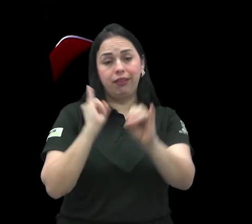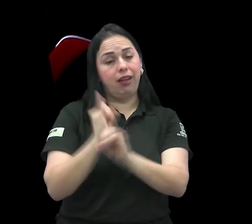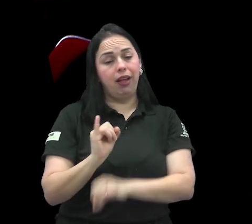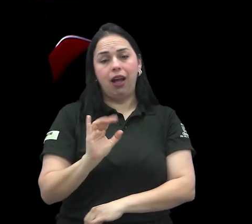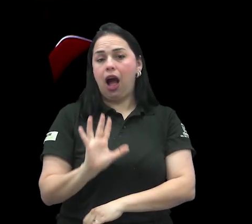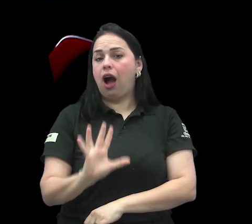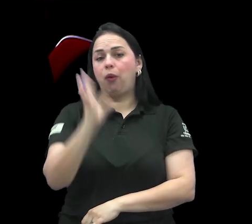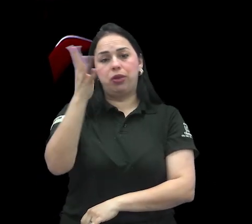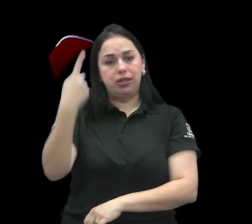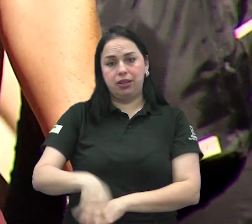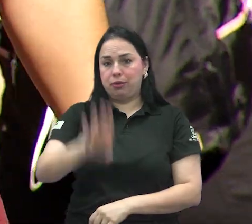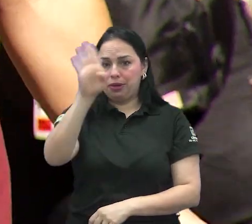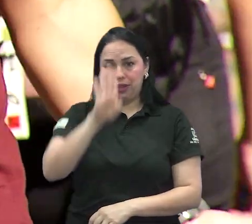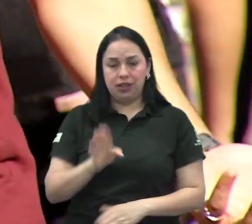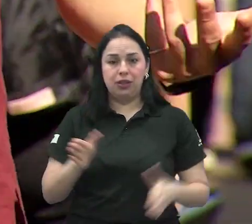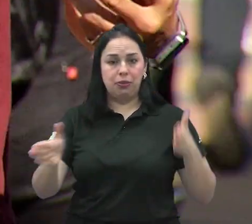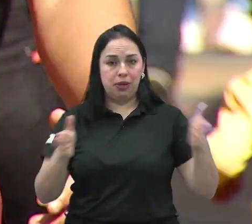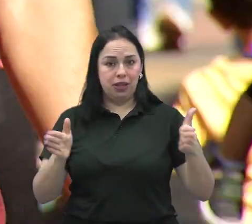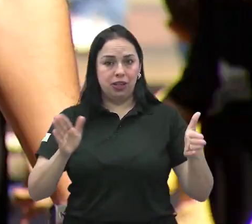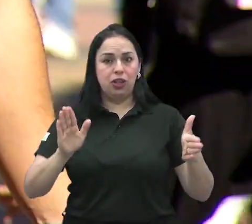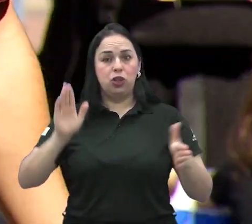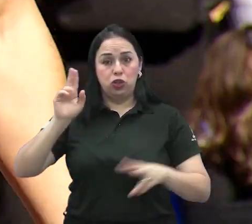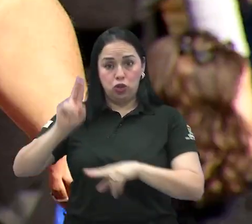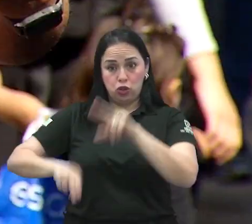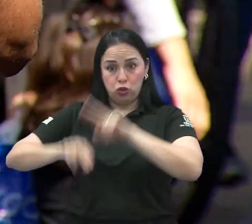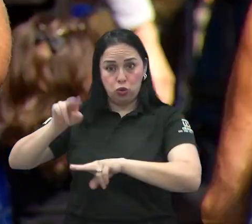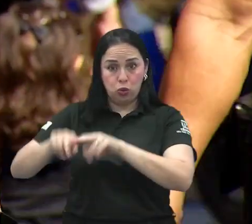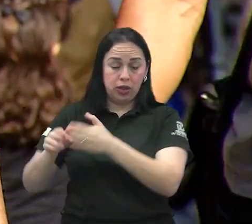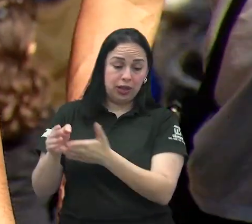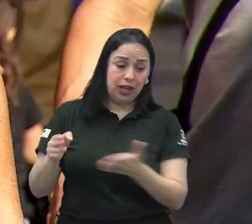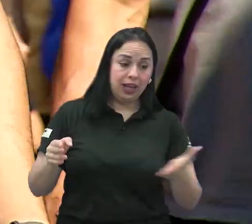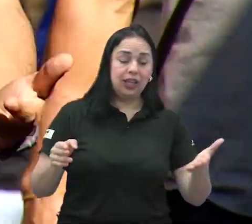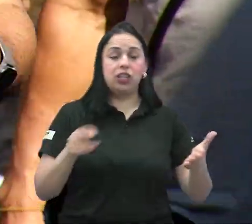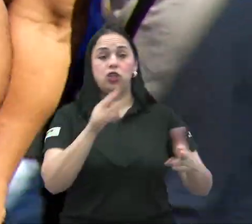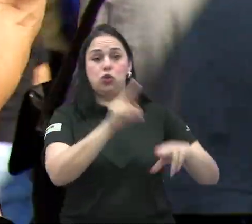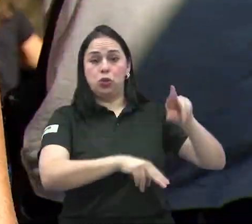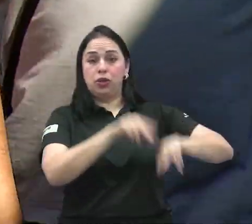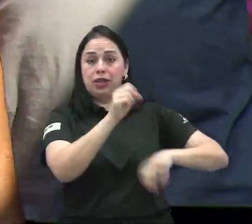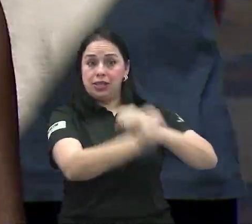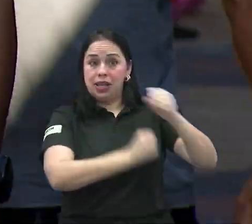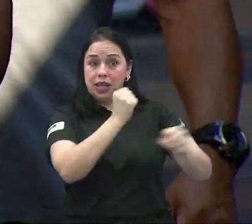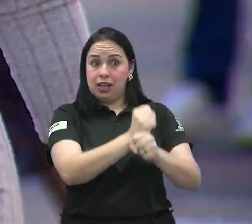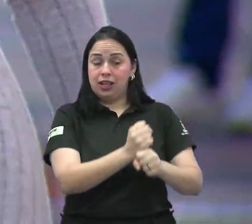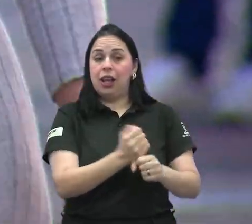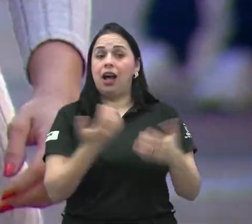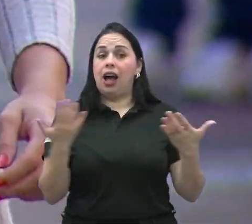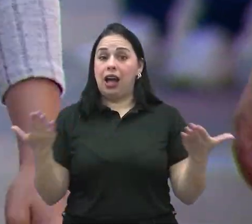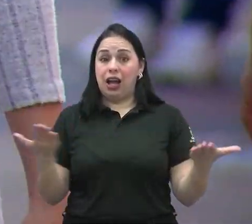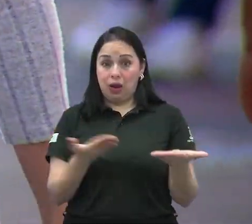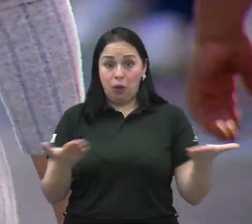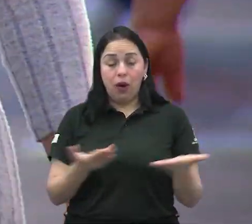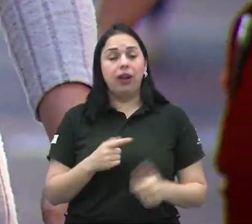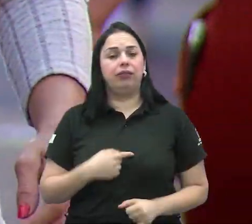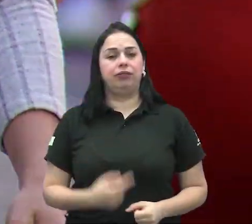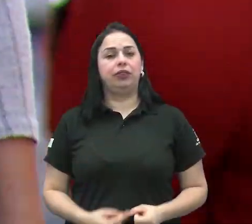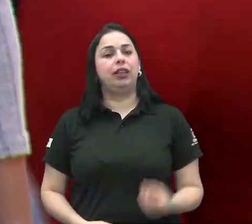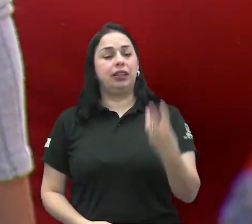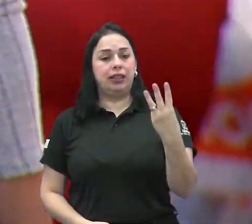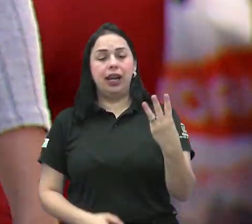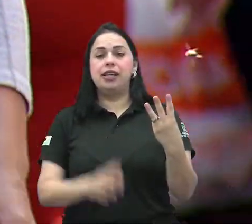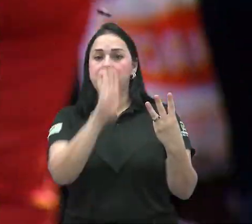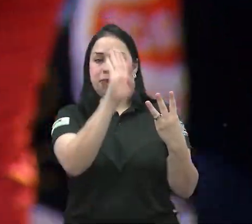muito comum no Brasil. Só no período de julho do ano passado a julho deste ano, 1 em cada